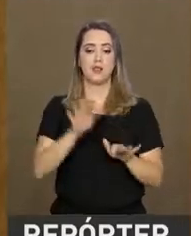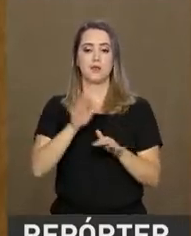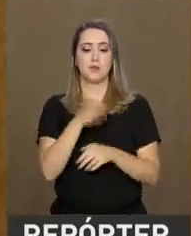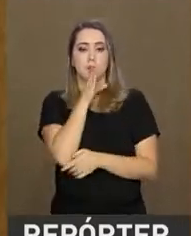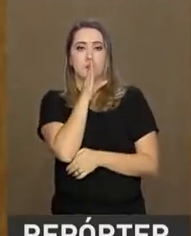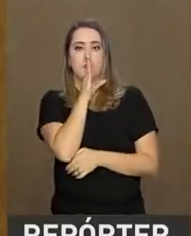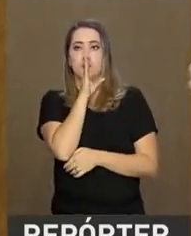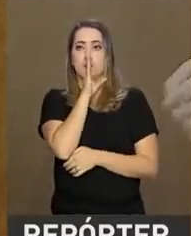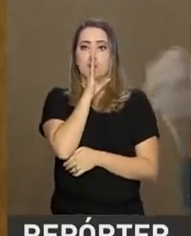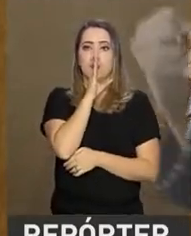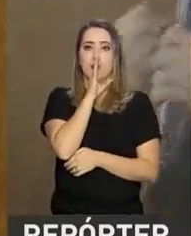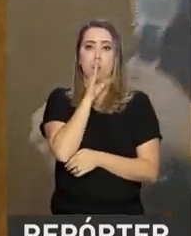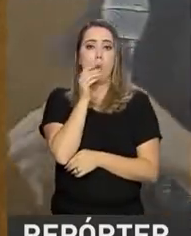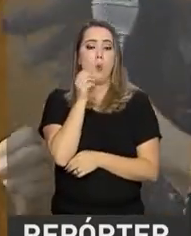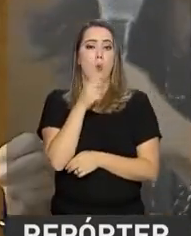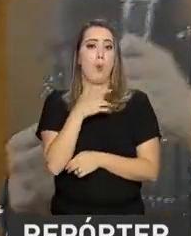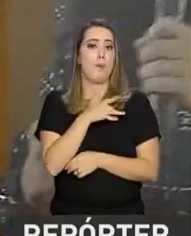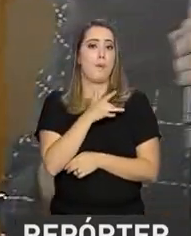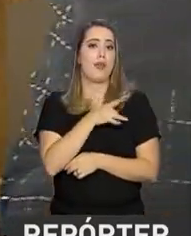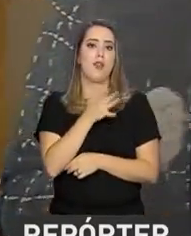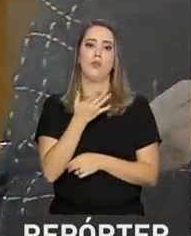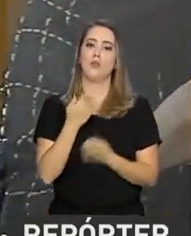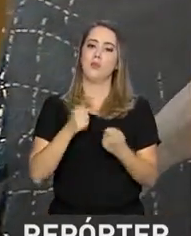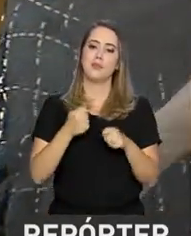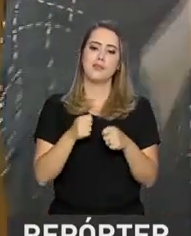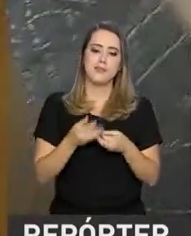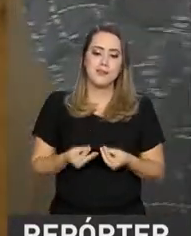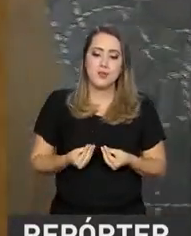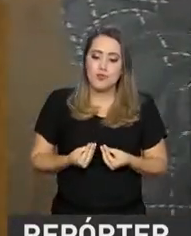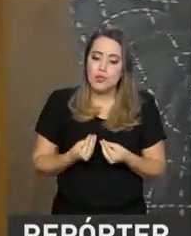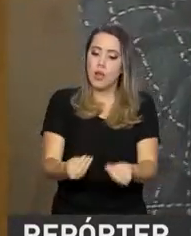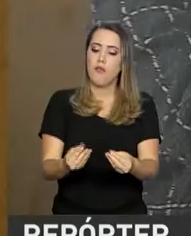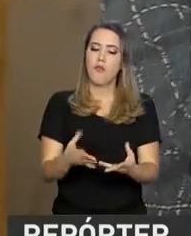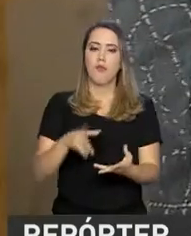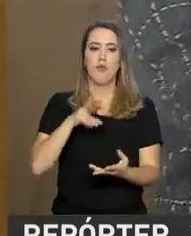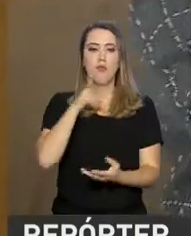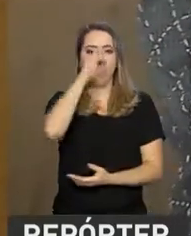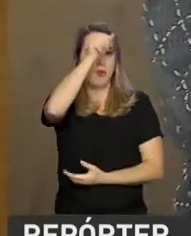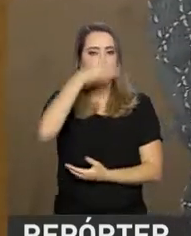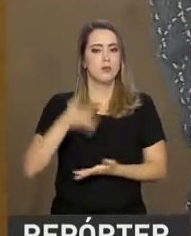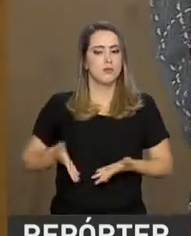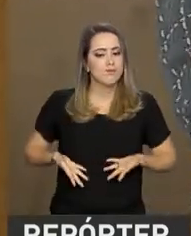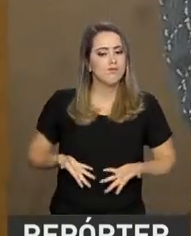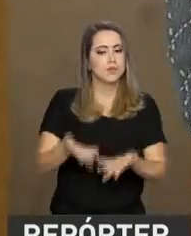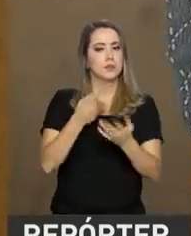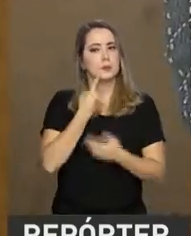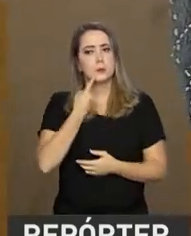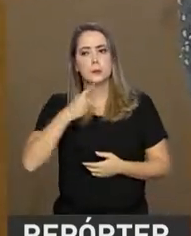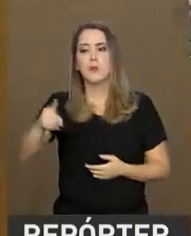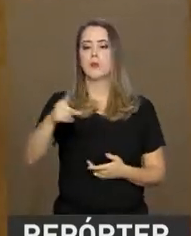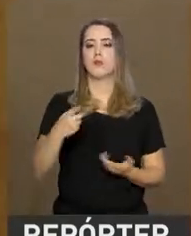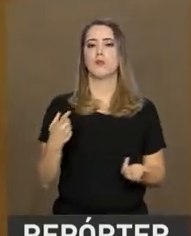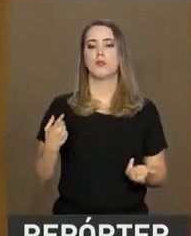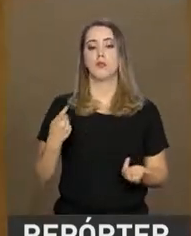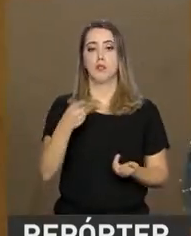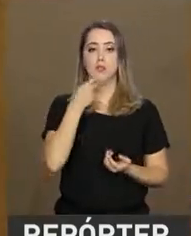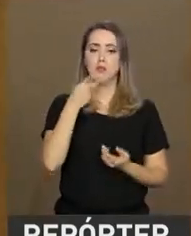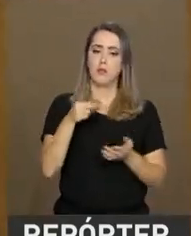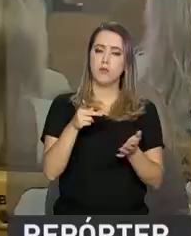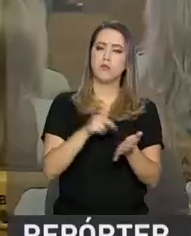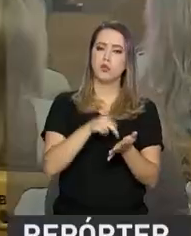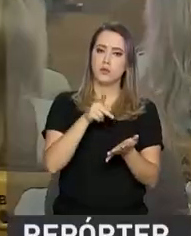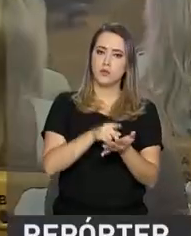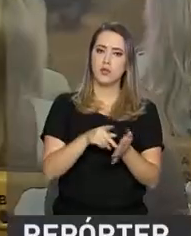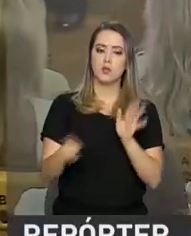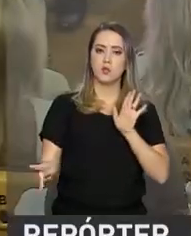retraídos e que não tenha força para ir adiante enfrentar denunciar e fazer valer seus próprios